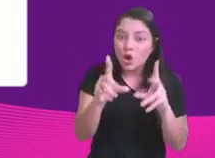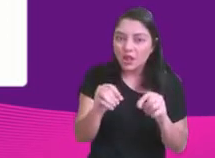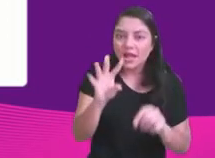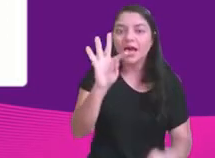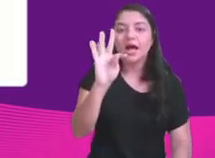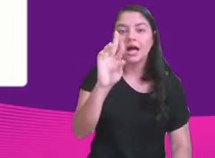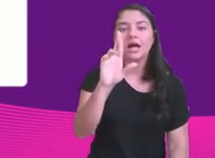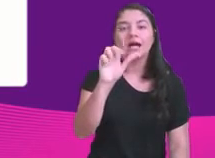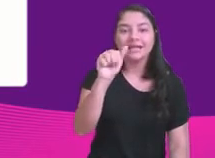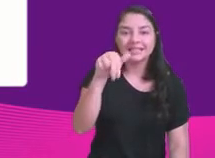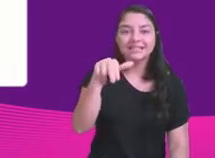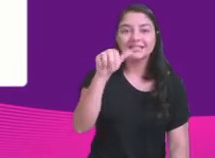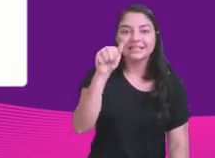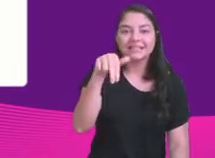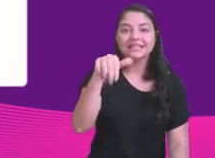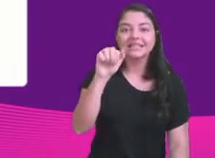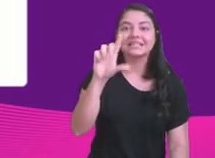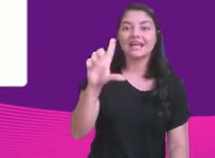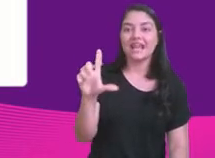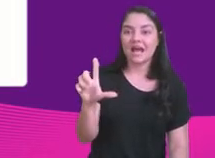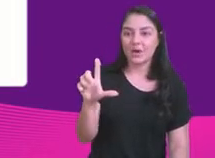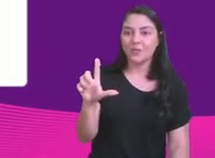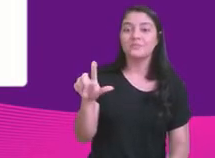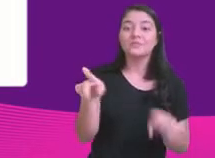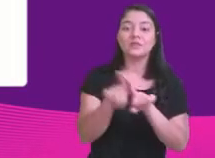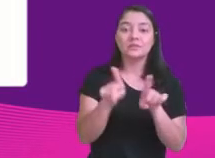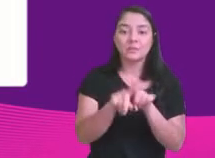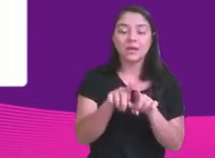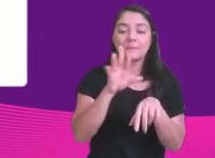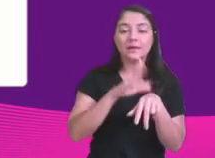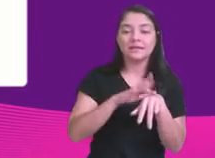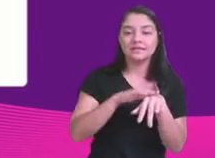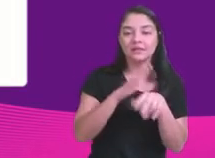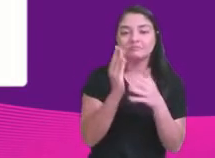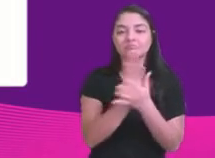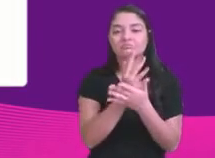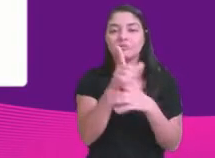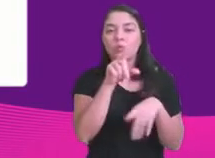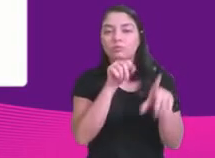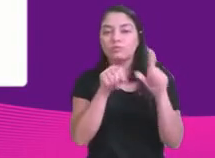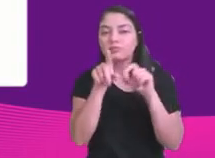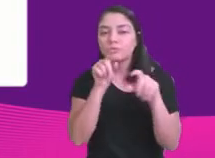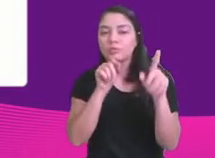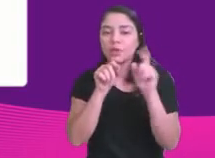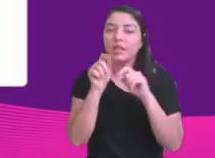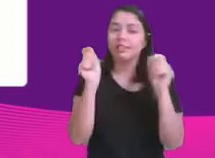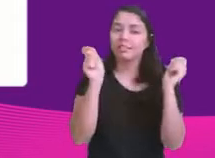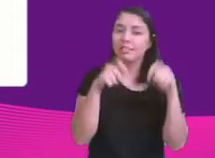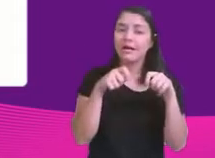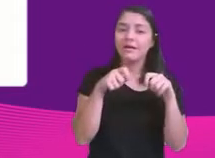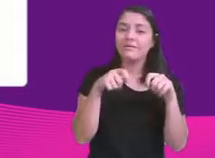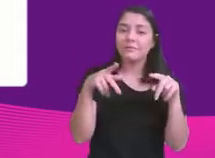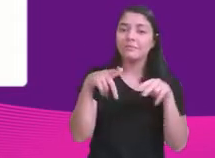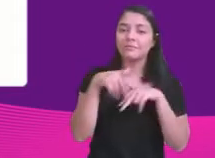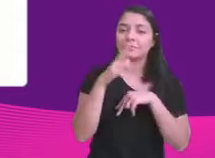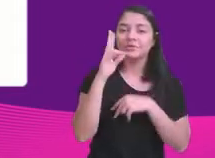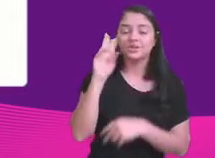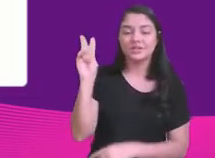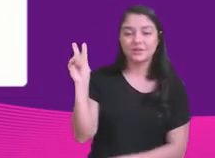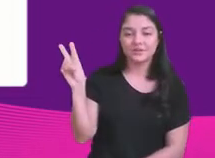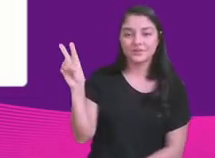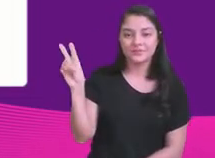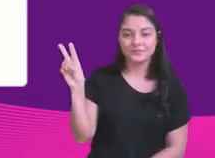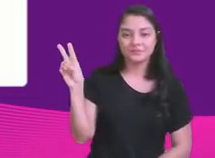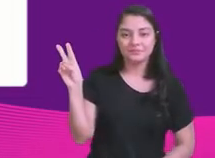possível executá-las em pacientes extremamente selecionados, mas nós entendemos também e nós percebemos que essa técnica